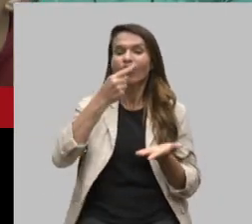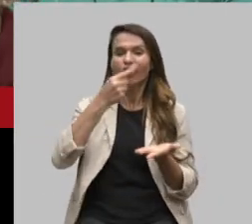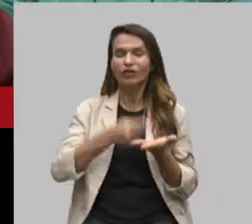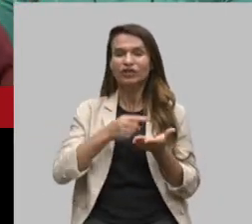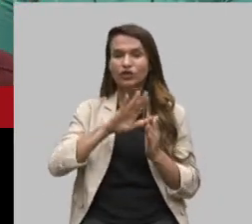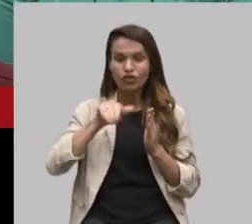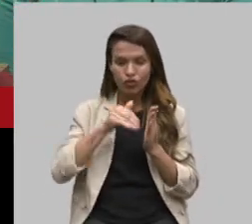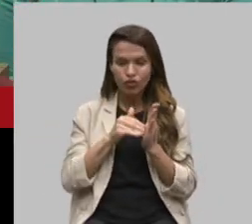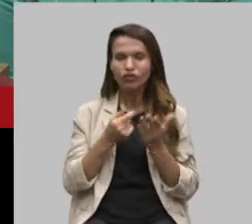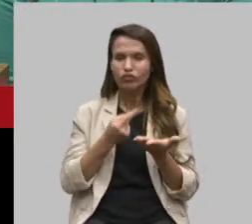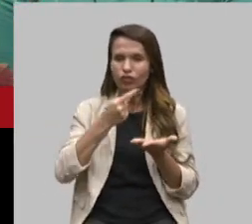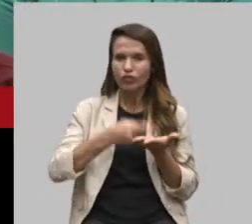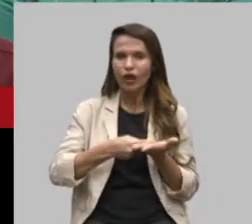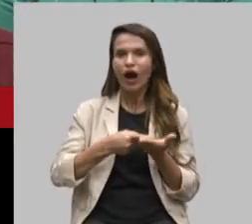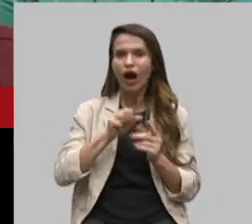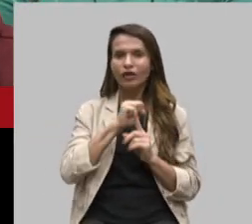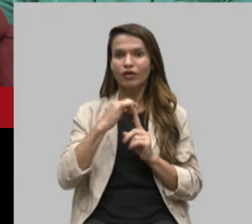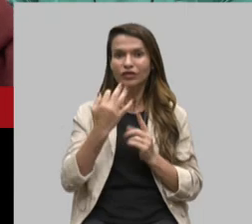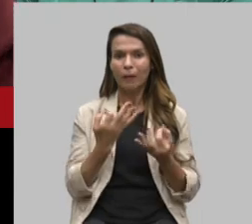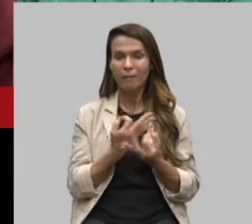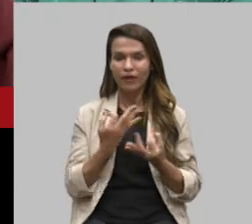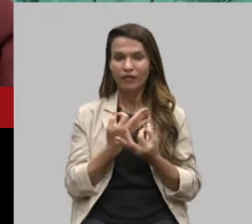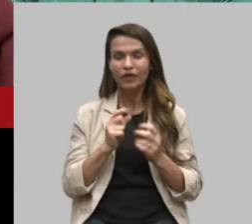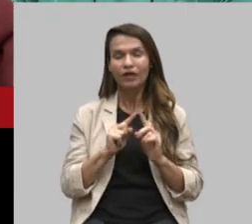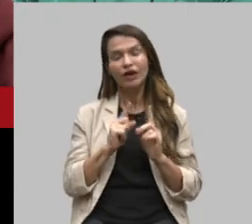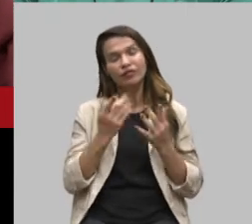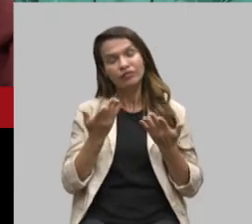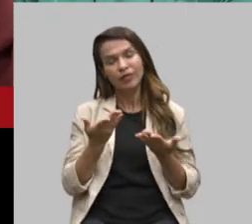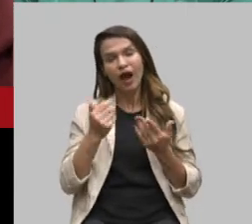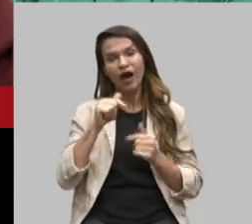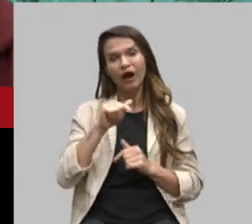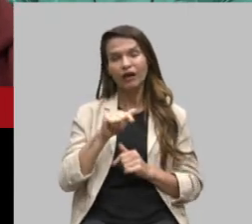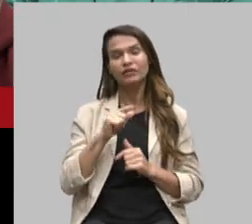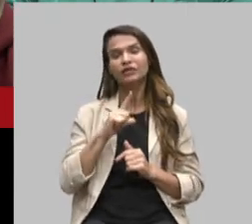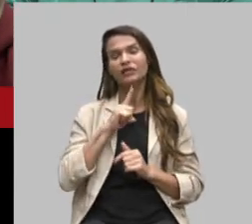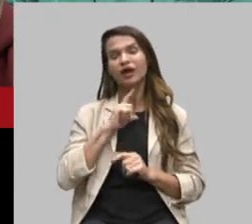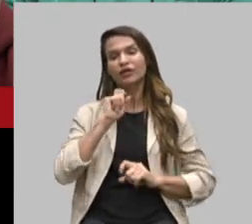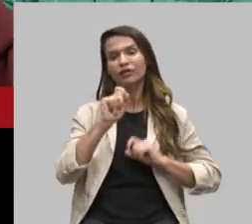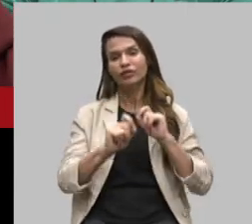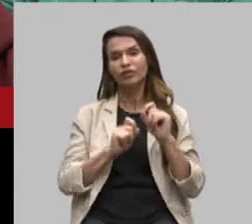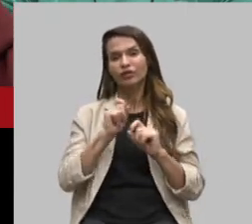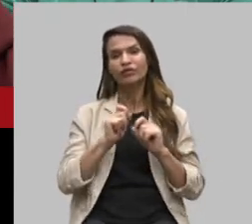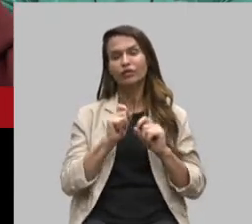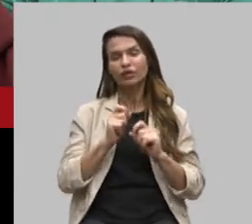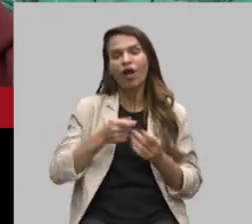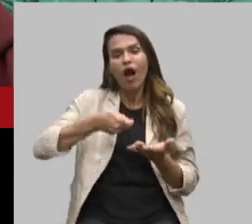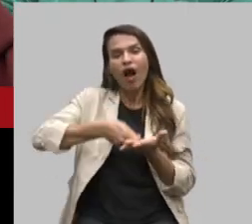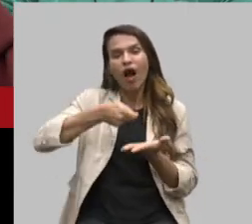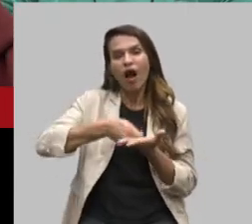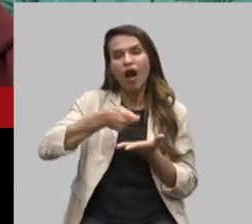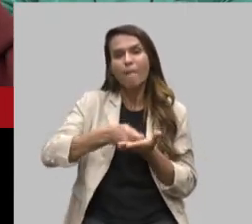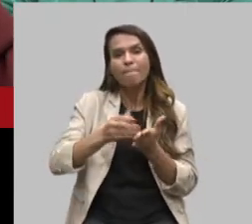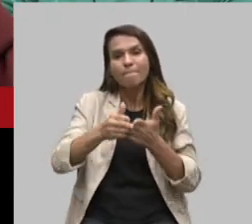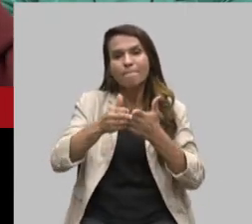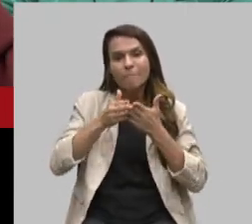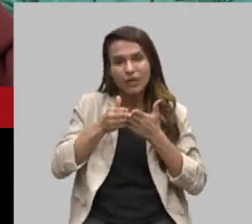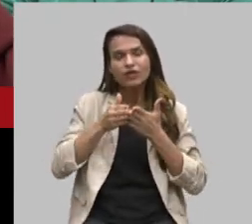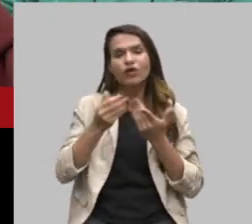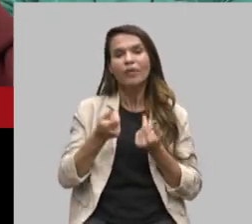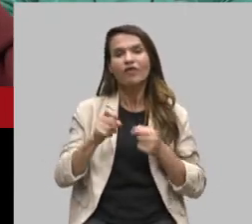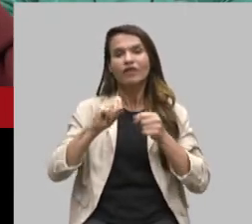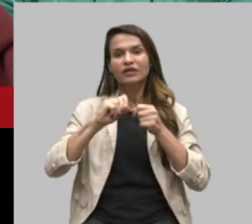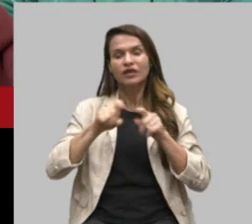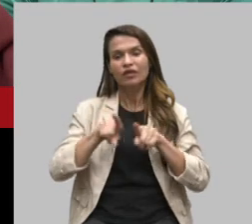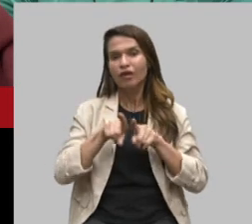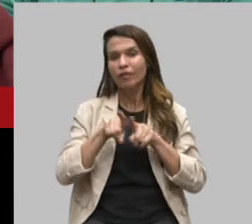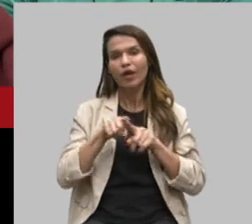a sociedade seria perfeita então aqui a gente tá para exigir a gente tá para pedir e a gente tá para fazer a gente não